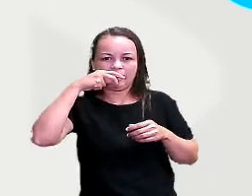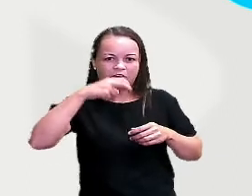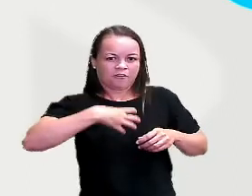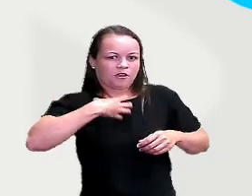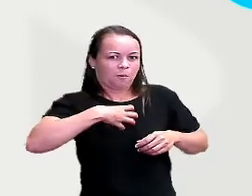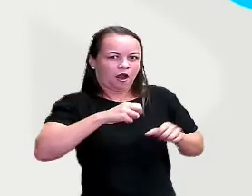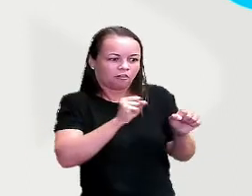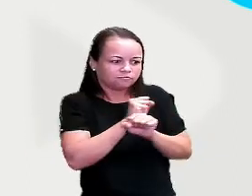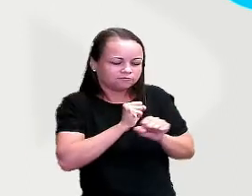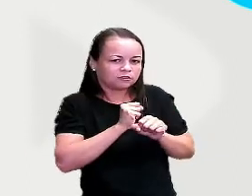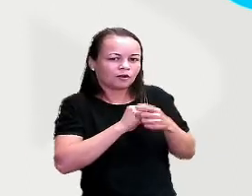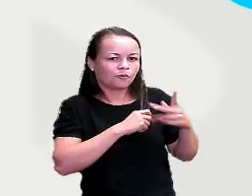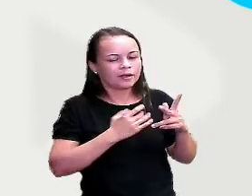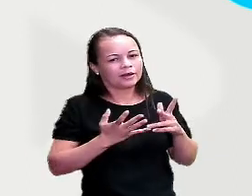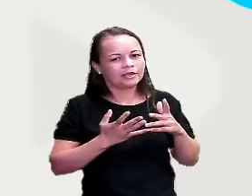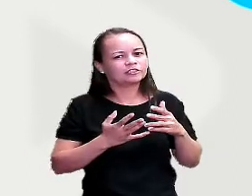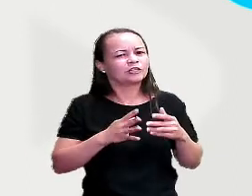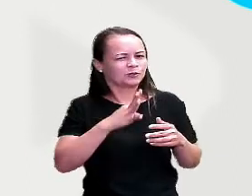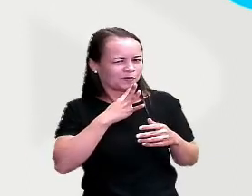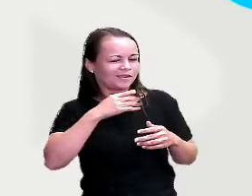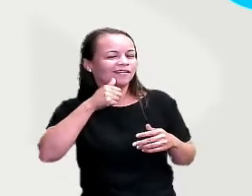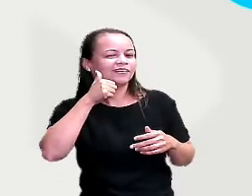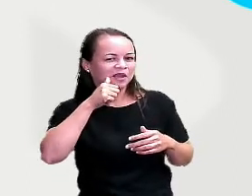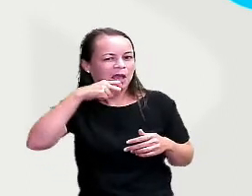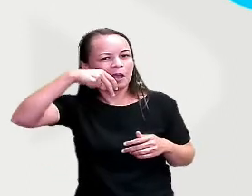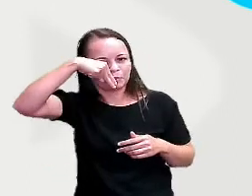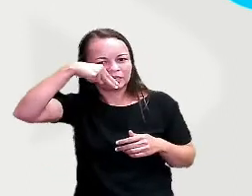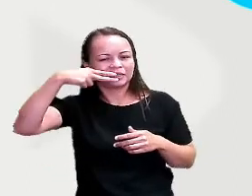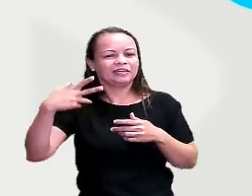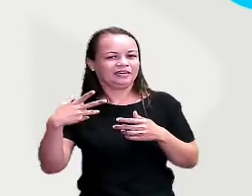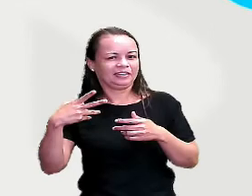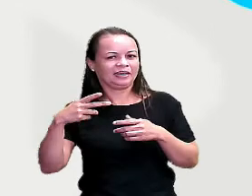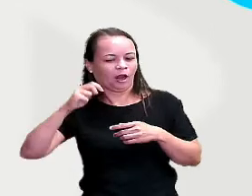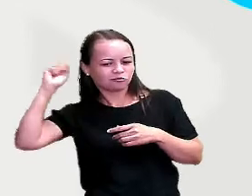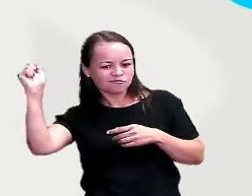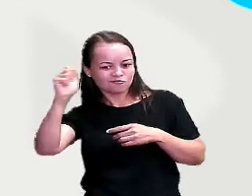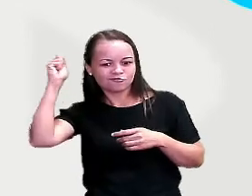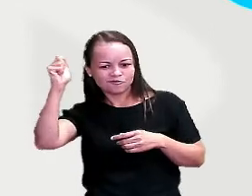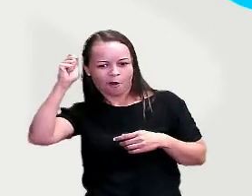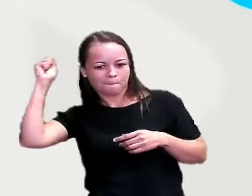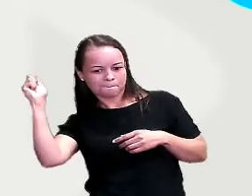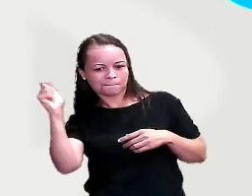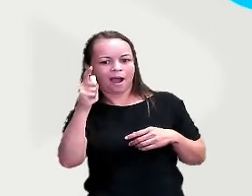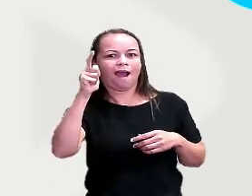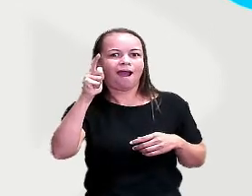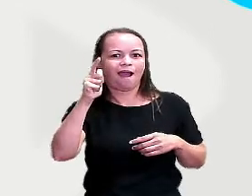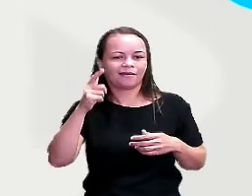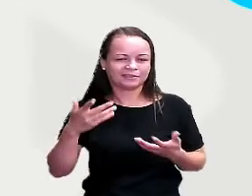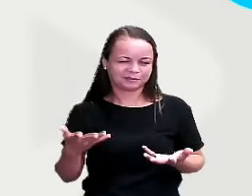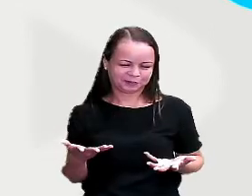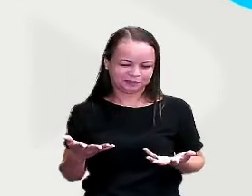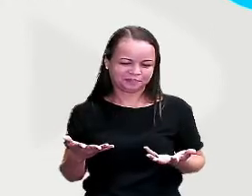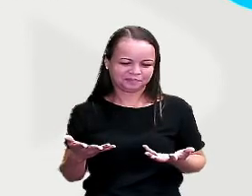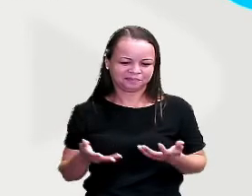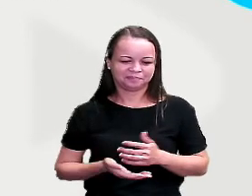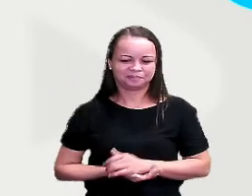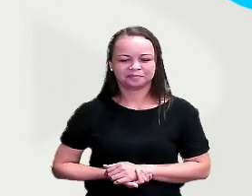né? E pelo que a gente conhece da Mônica, ela não ia deixar isso barato. Então vamos